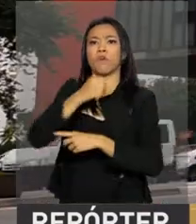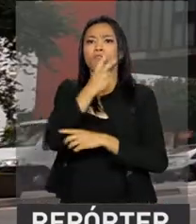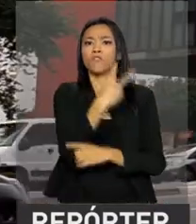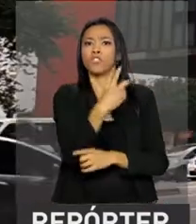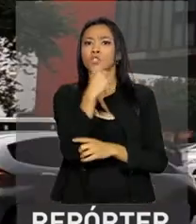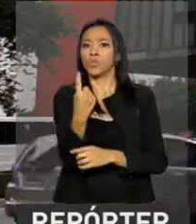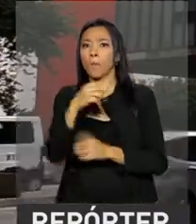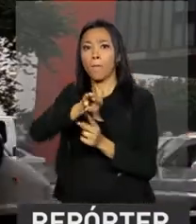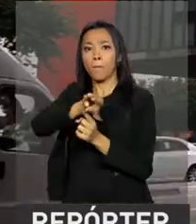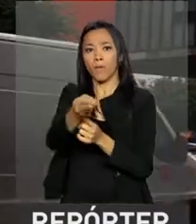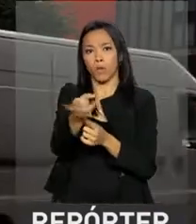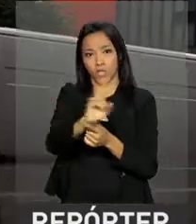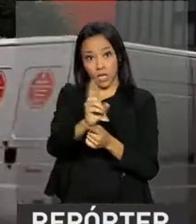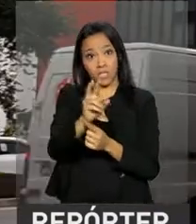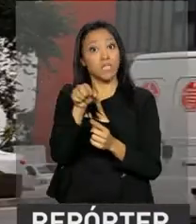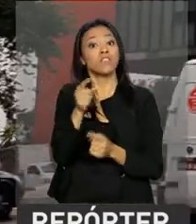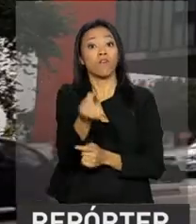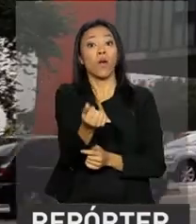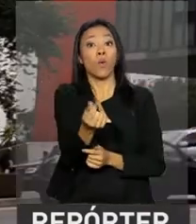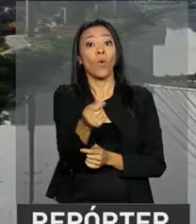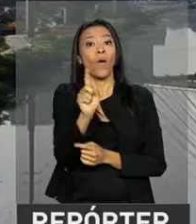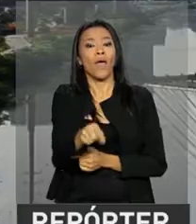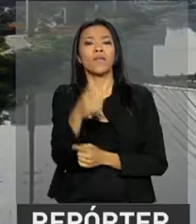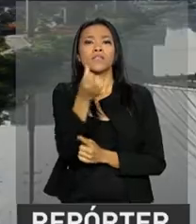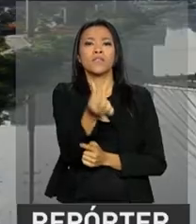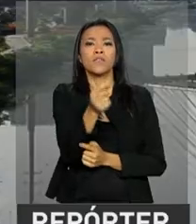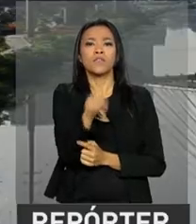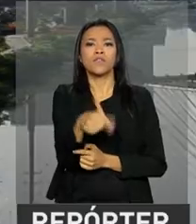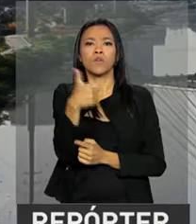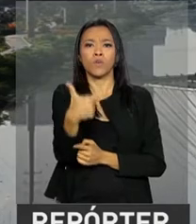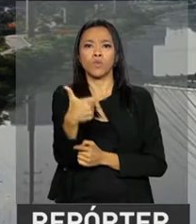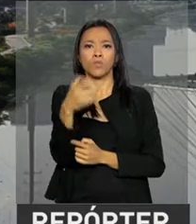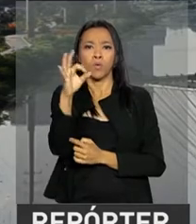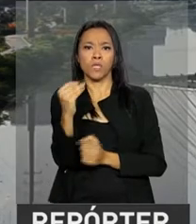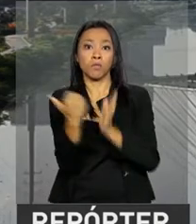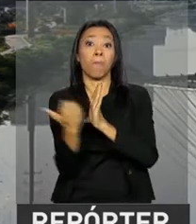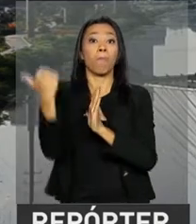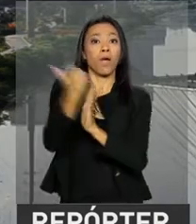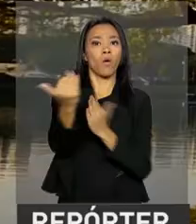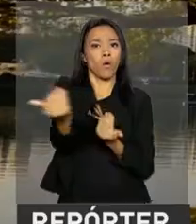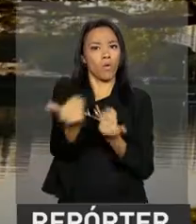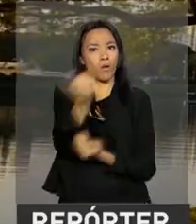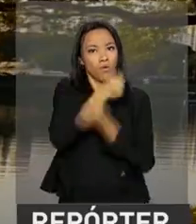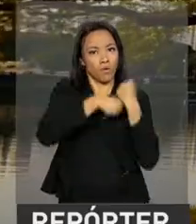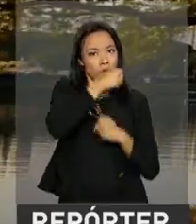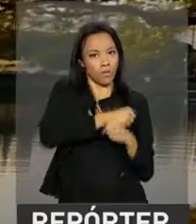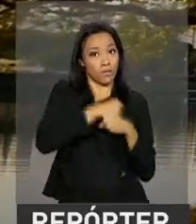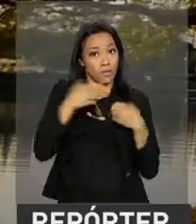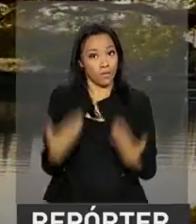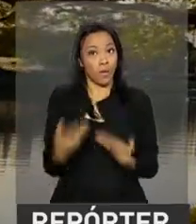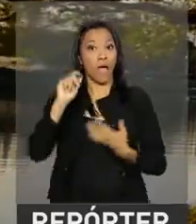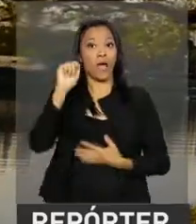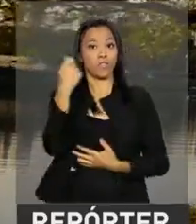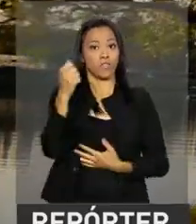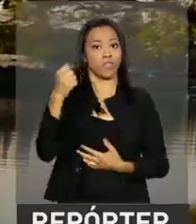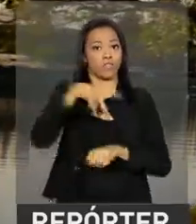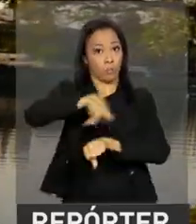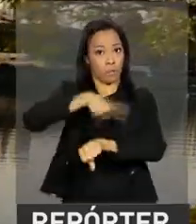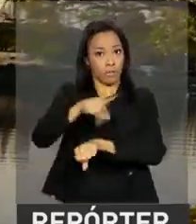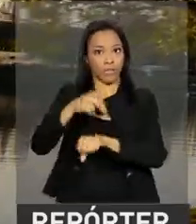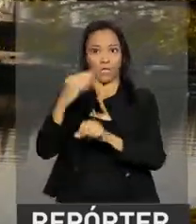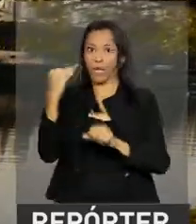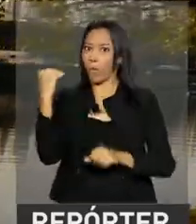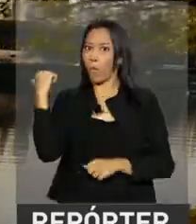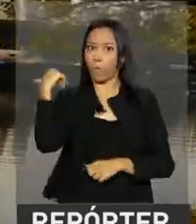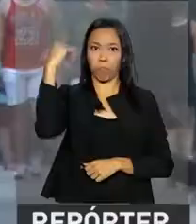O valor é 6,2% maior do que no ano anterior. A Argentina continua no topo da lista